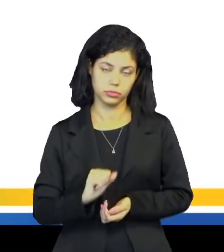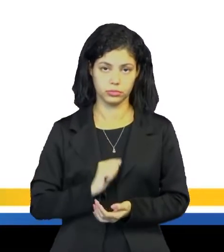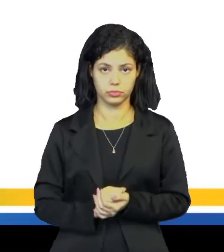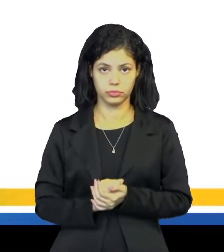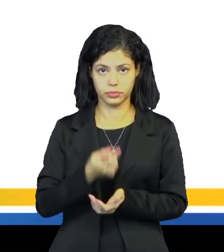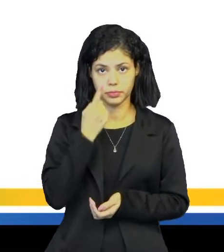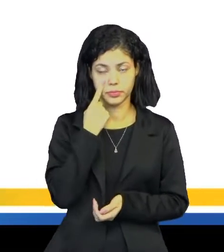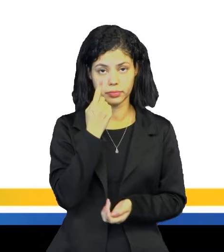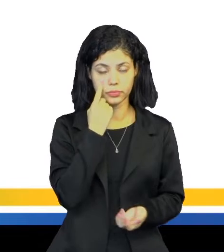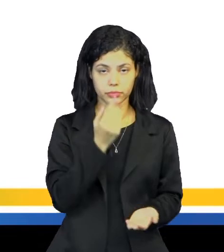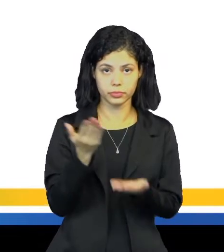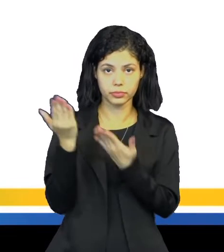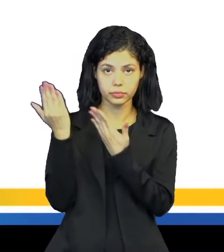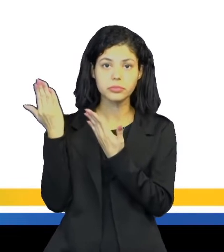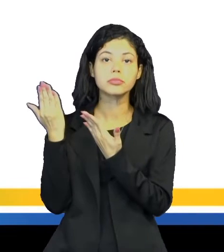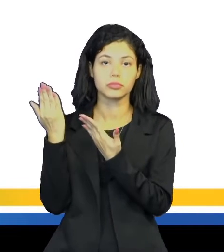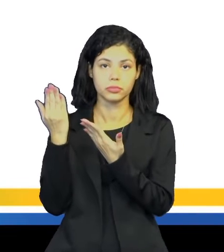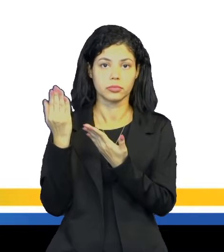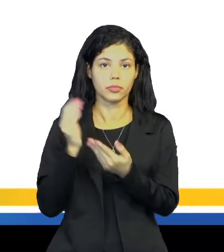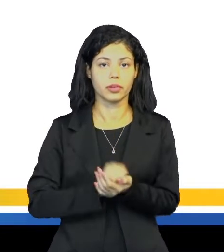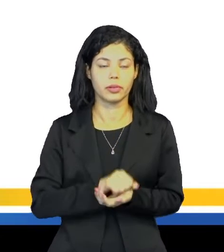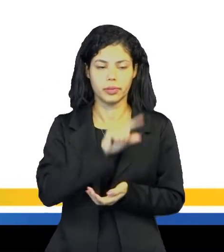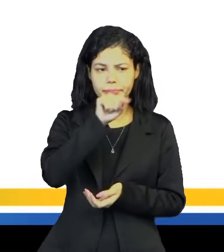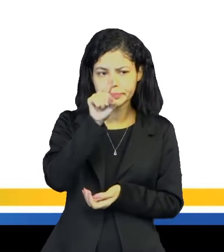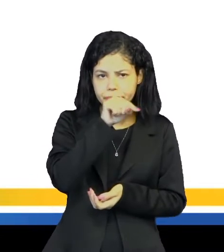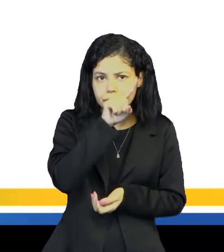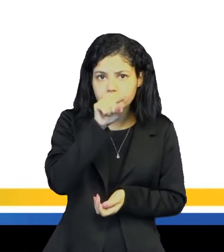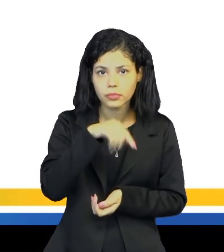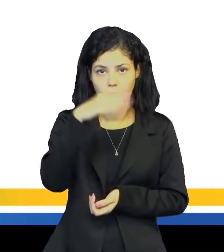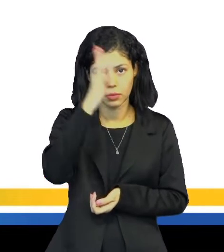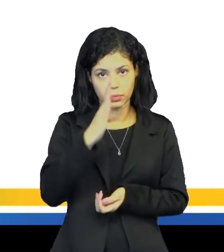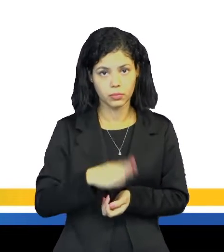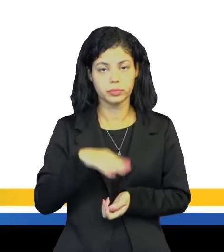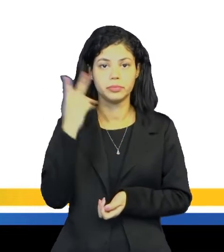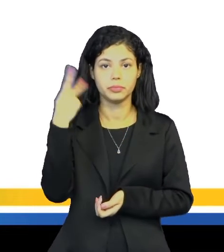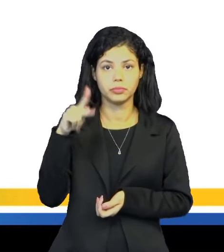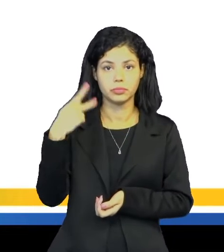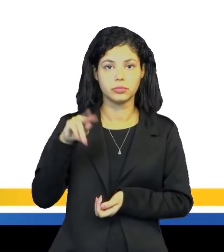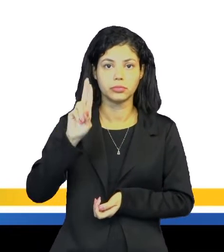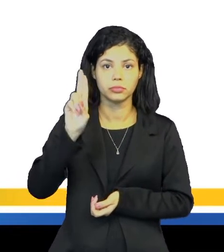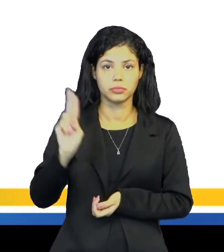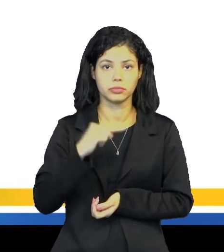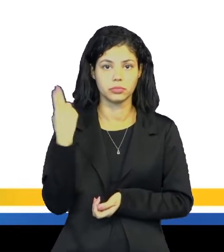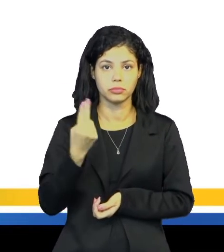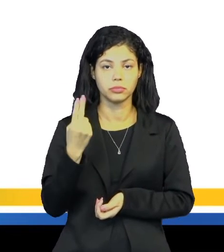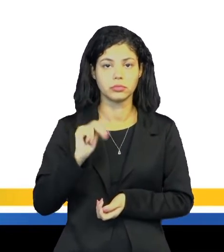observar aí no slide que está marcado ali alguns países, né? Brasil, Paraguai,